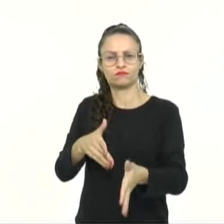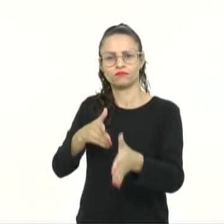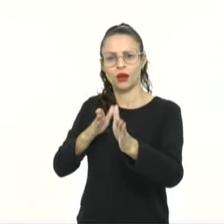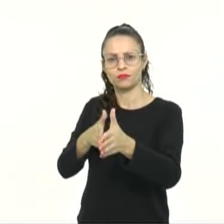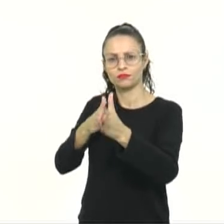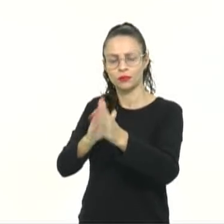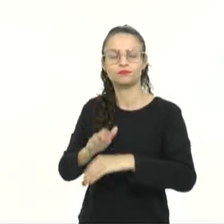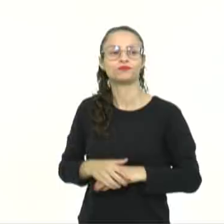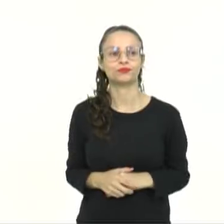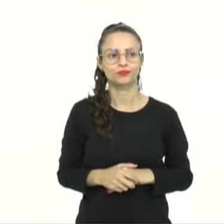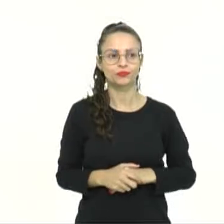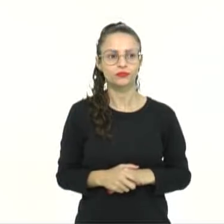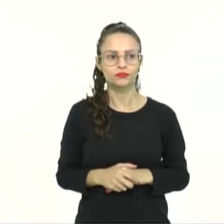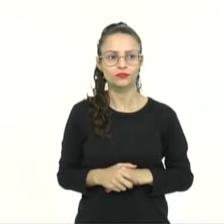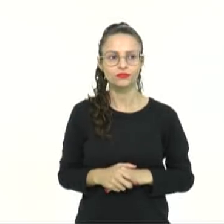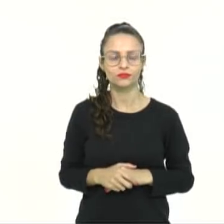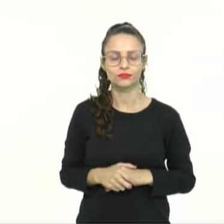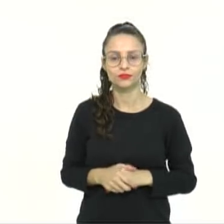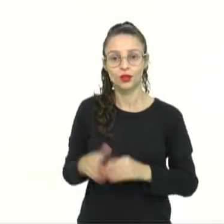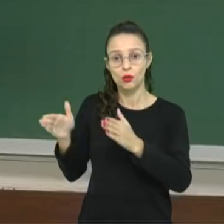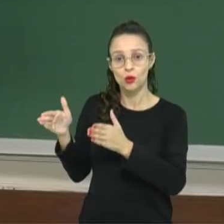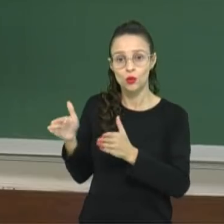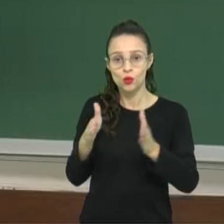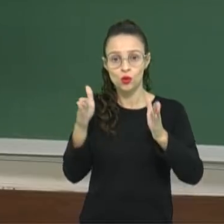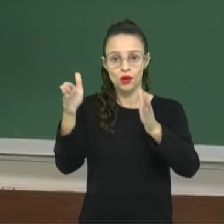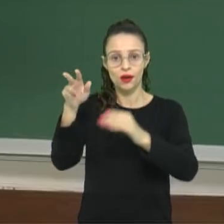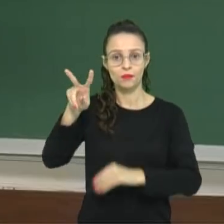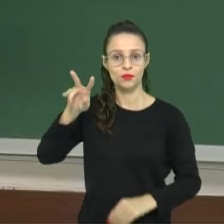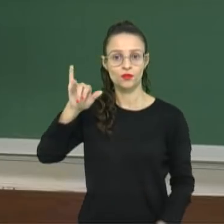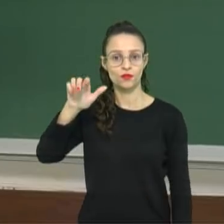isso. E o caminho de Viamão,